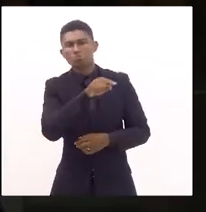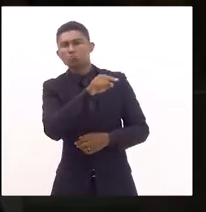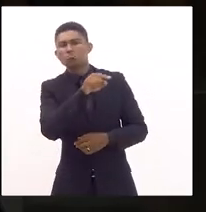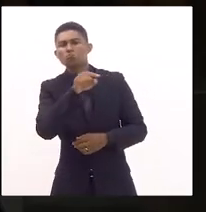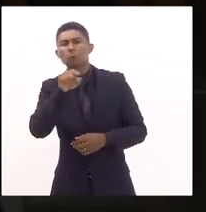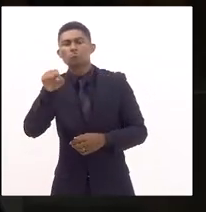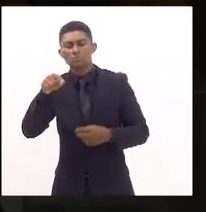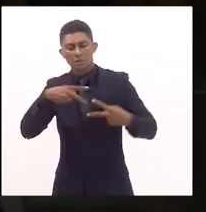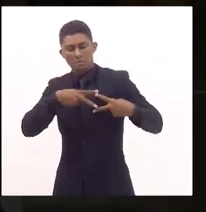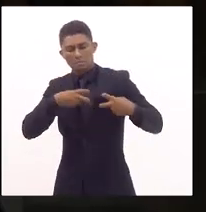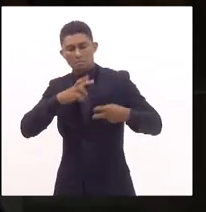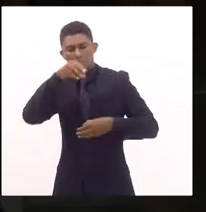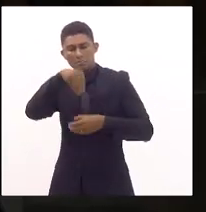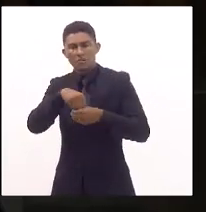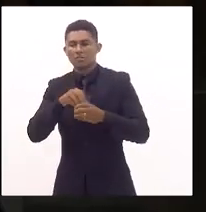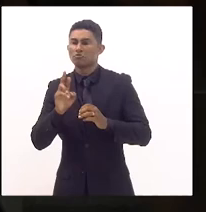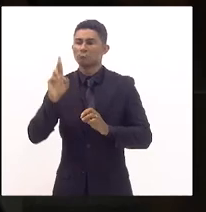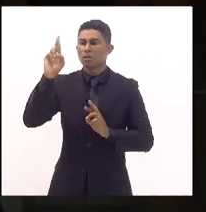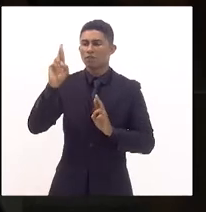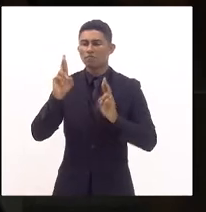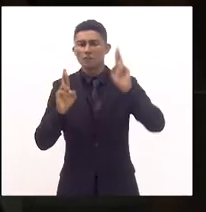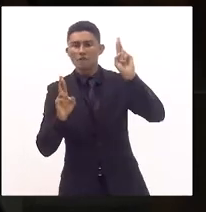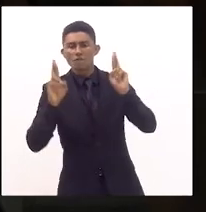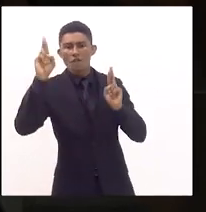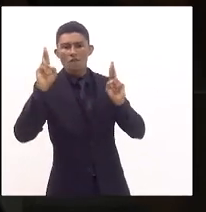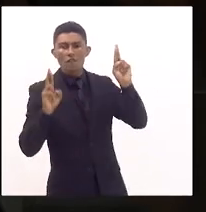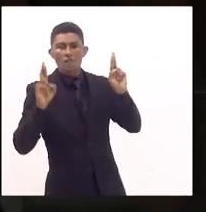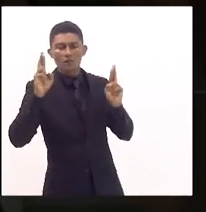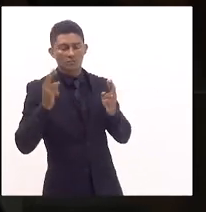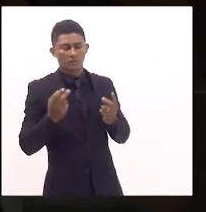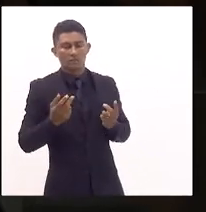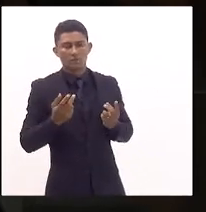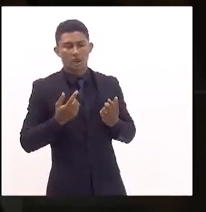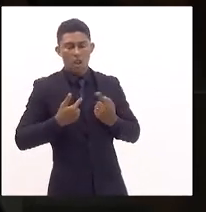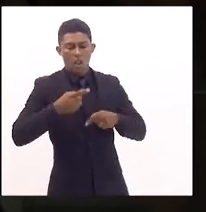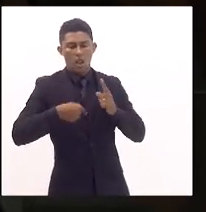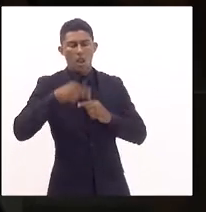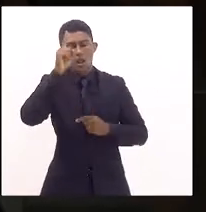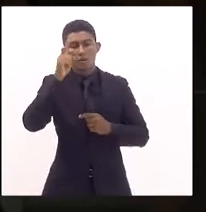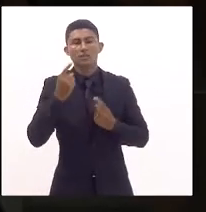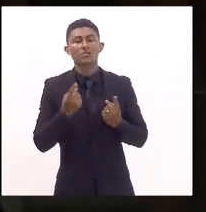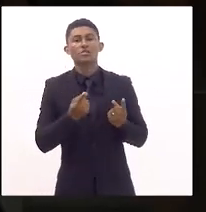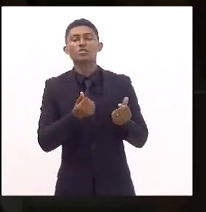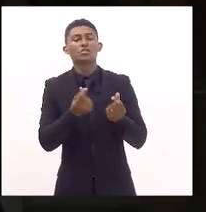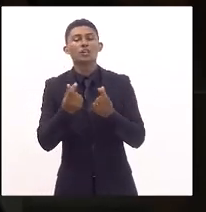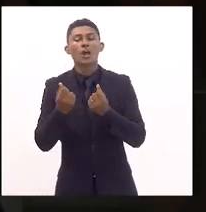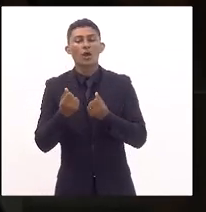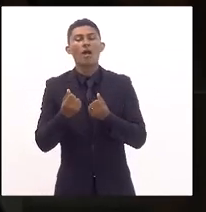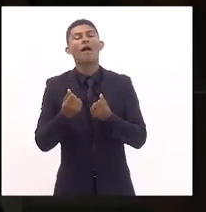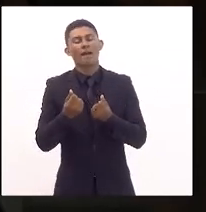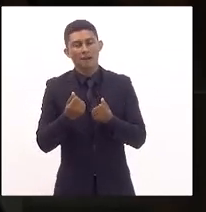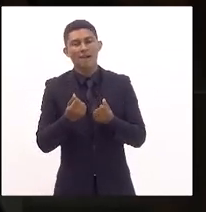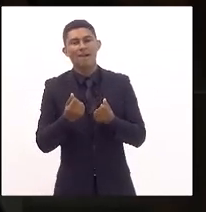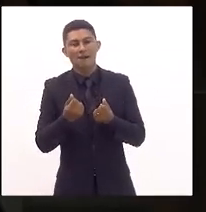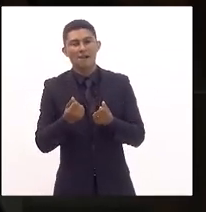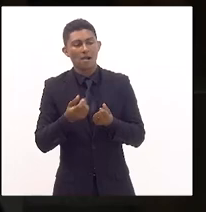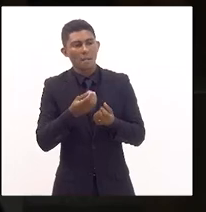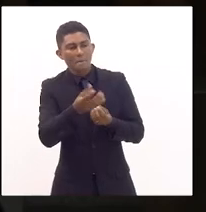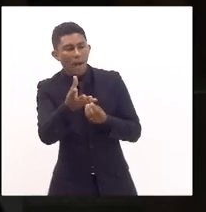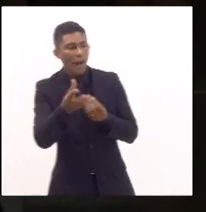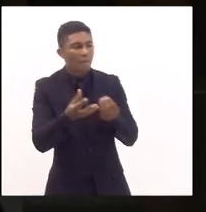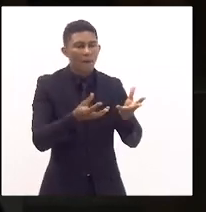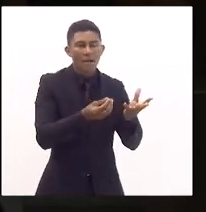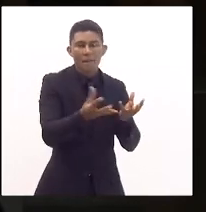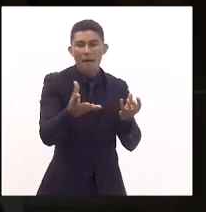da Petrobras estão a receber dividendos